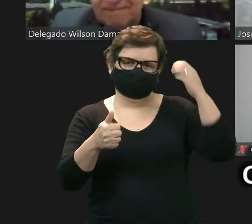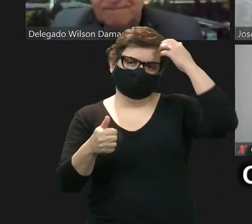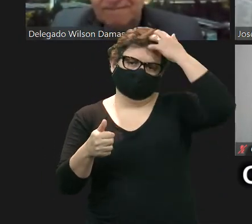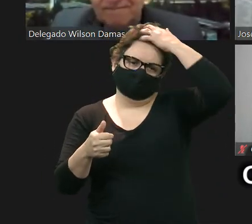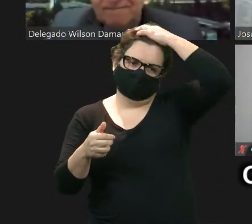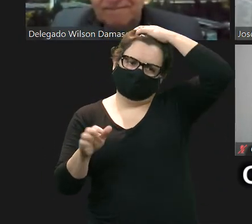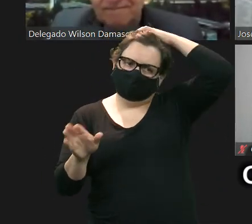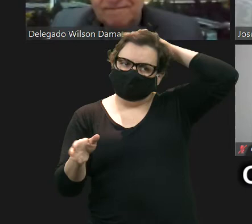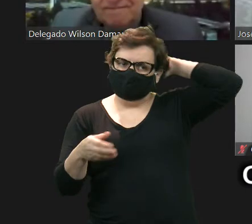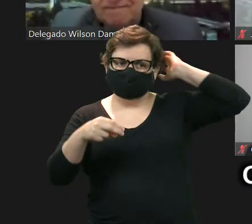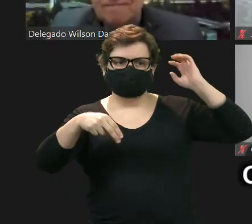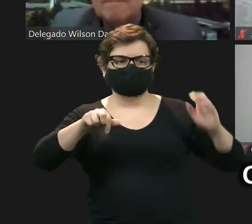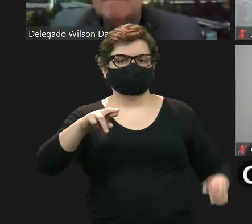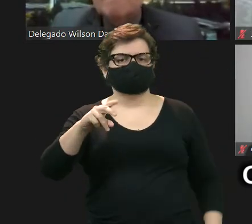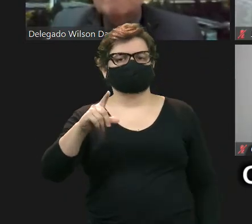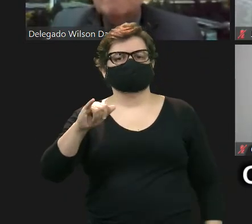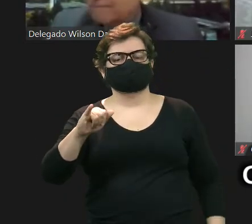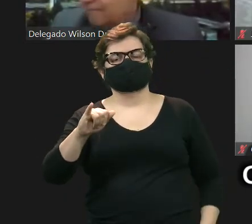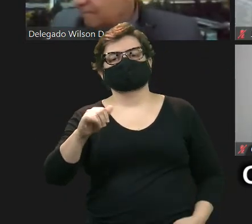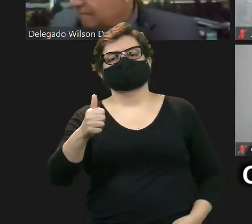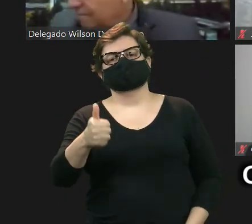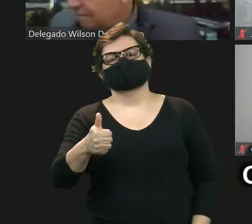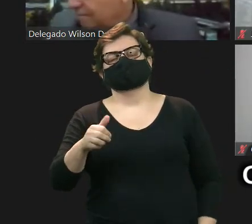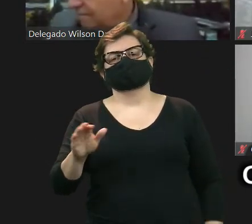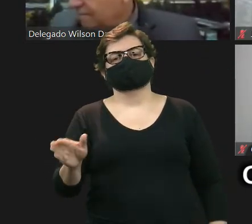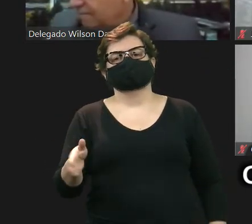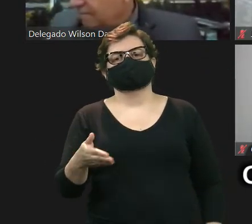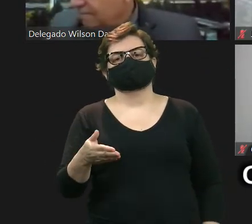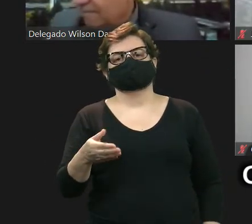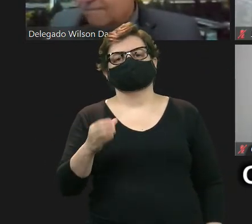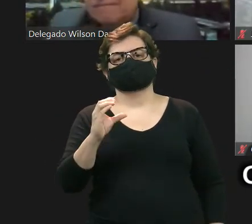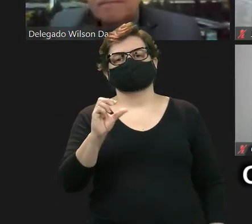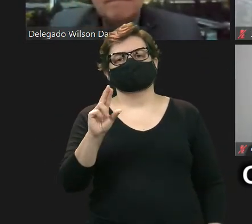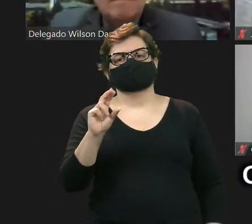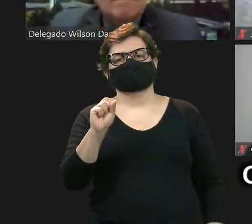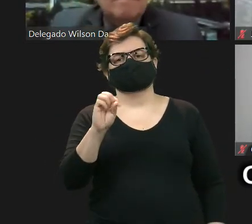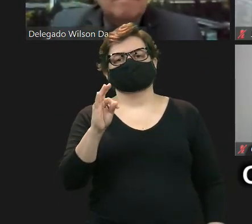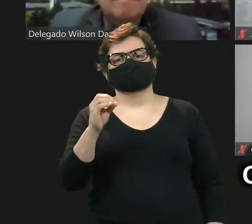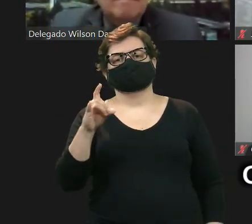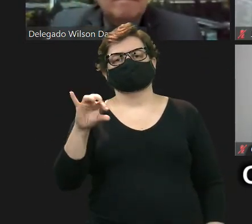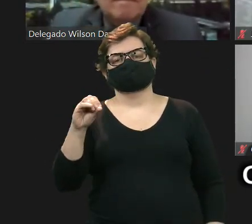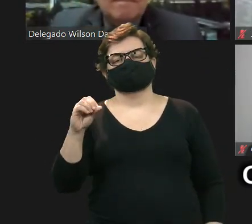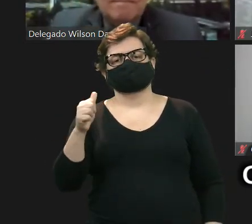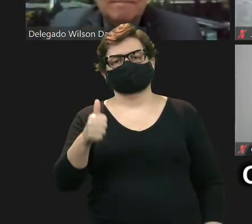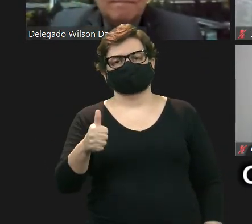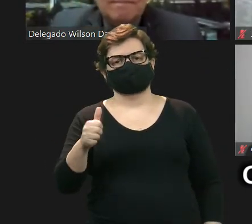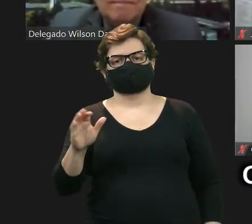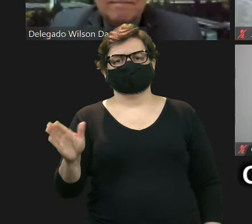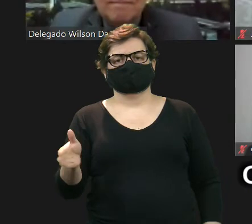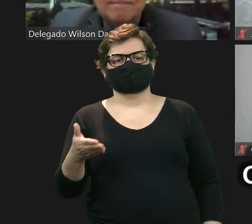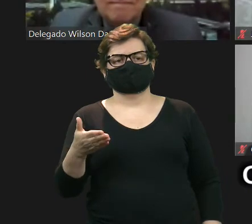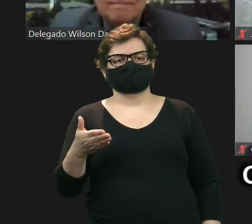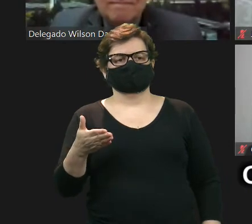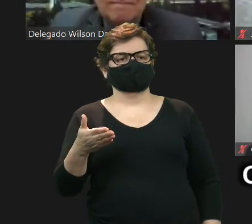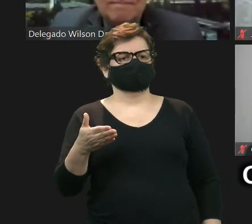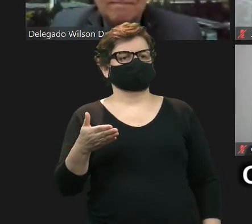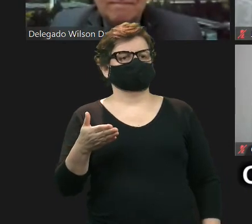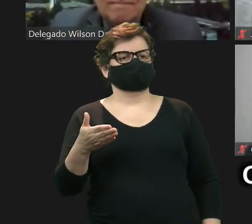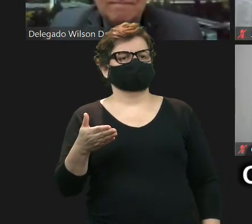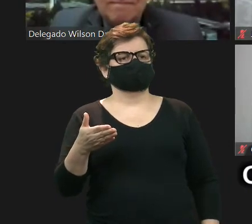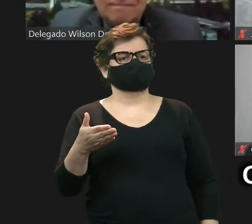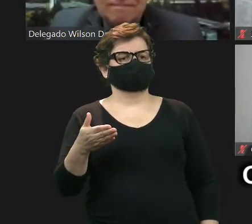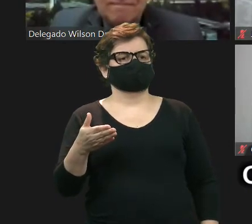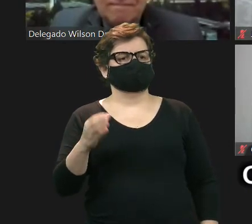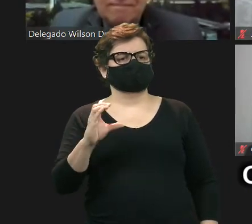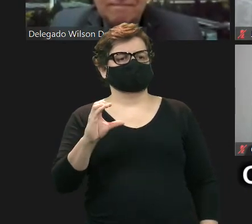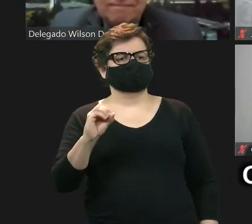Vereador Luiz Eduardo Nardi. Sim. Vereador Marcos Custódio. Sim. Vereador